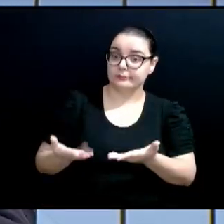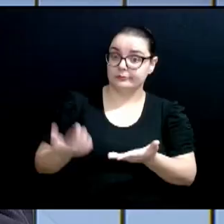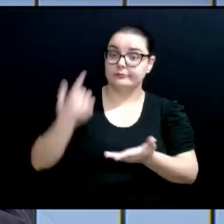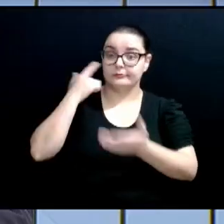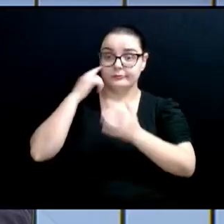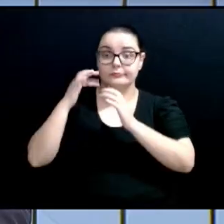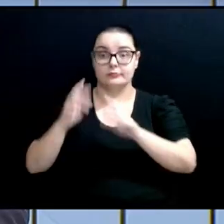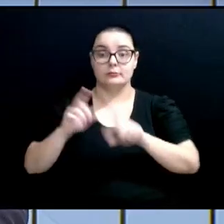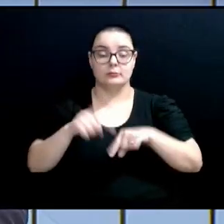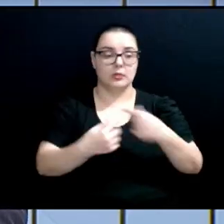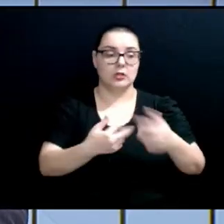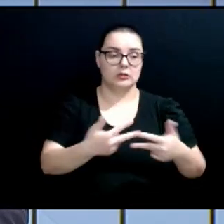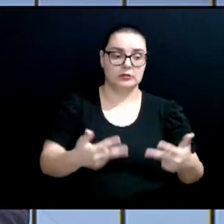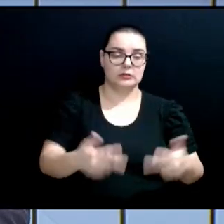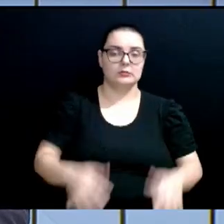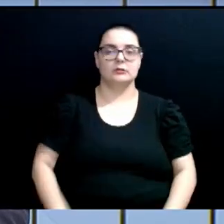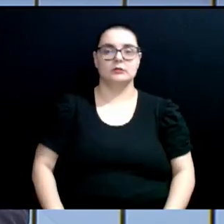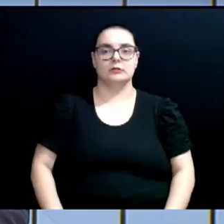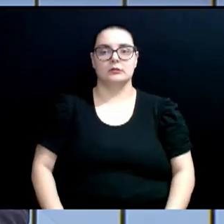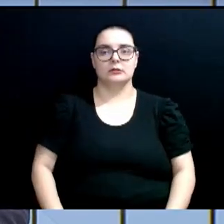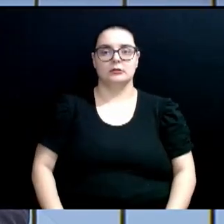ponto é que